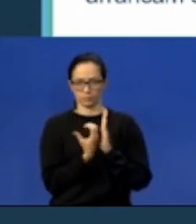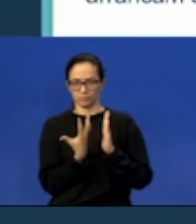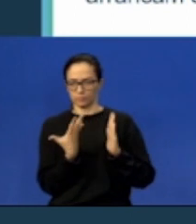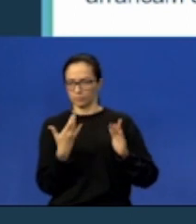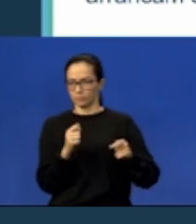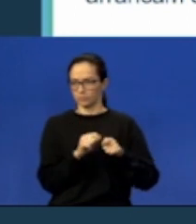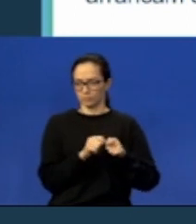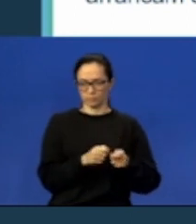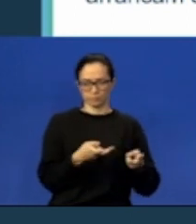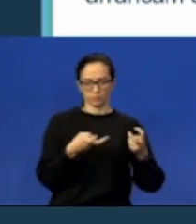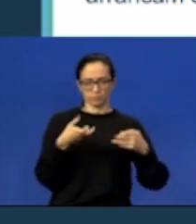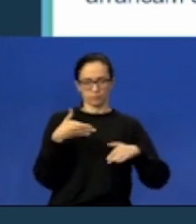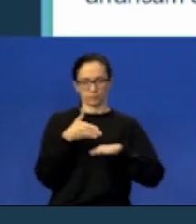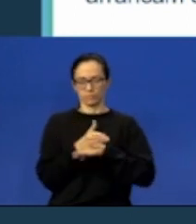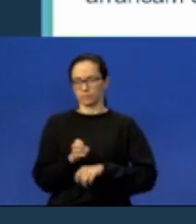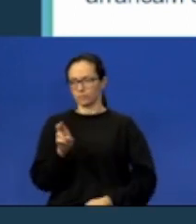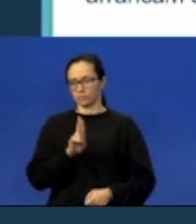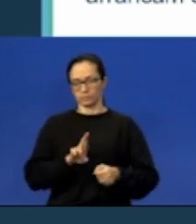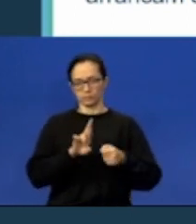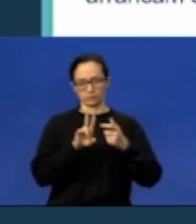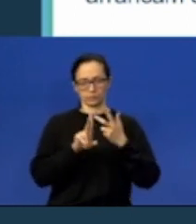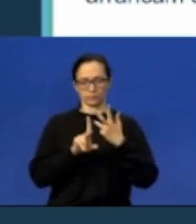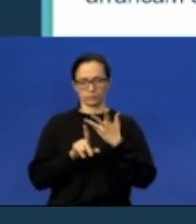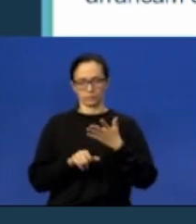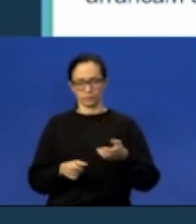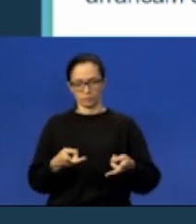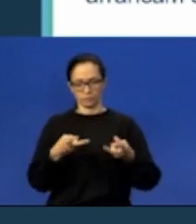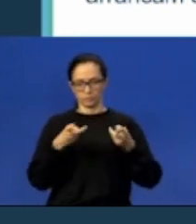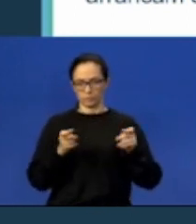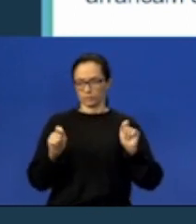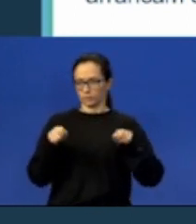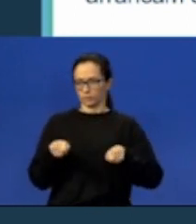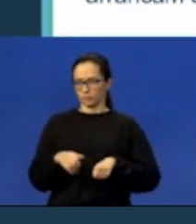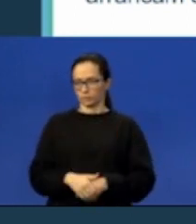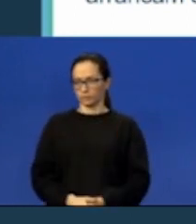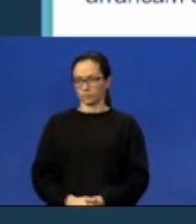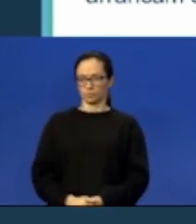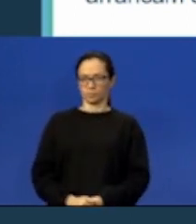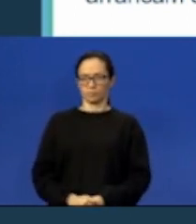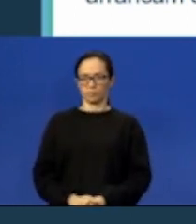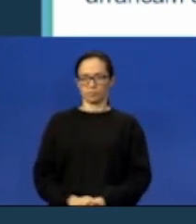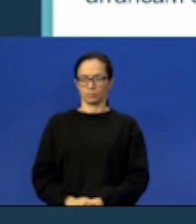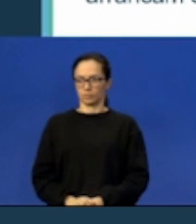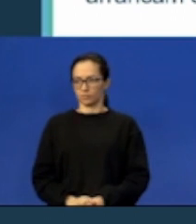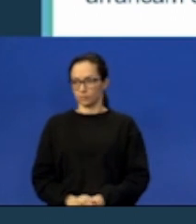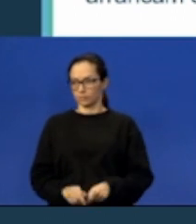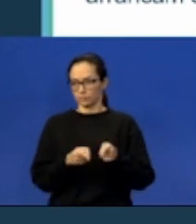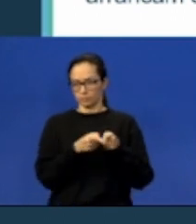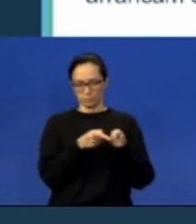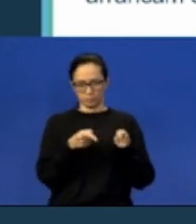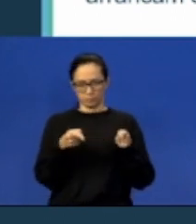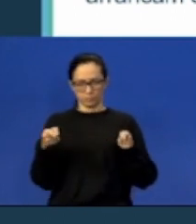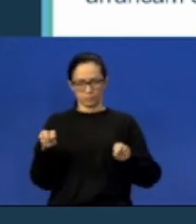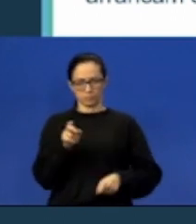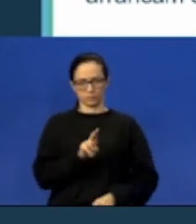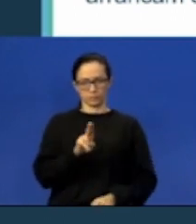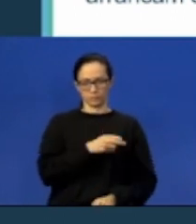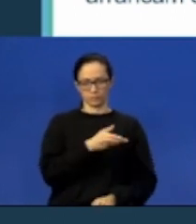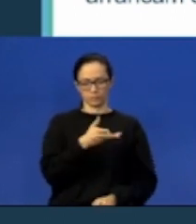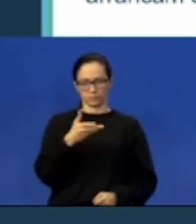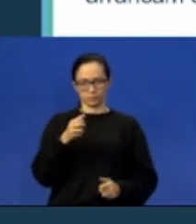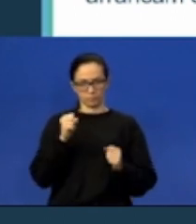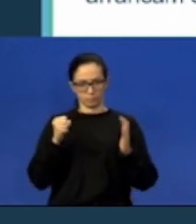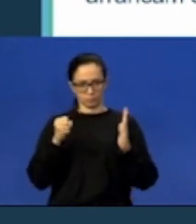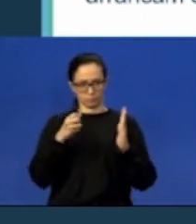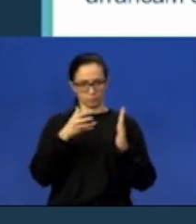refração, interferência, difração e polarização. Eles propagam-se em linha reta, com velocidade igual à da